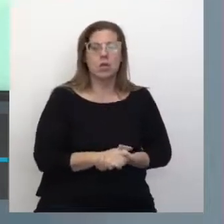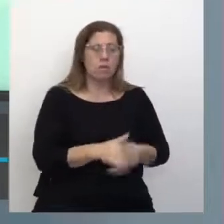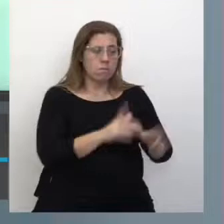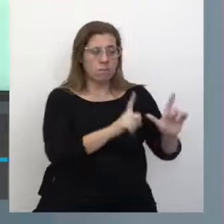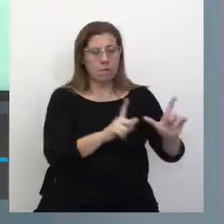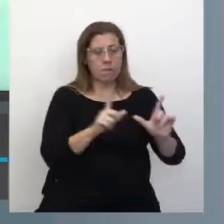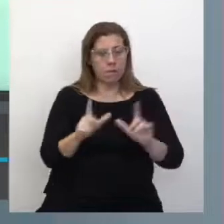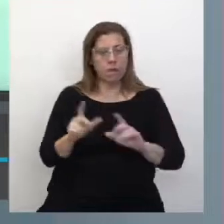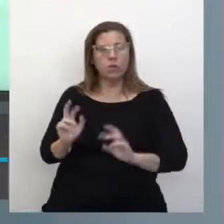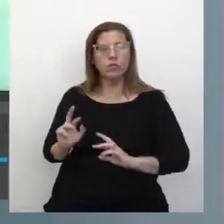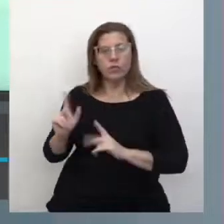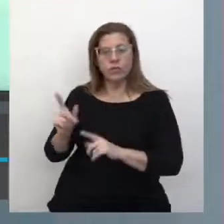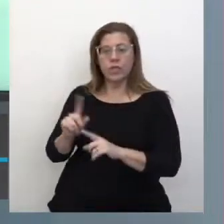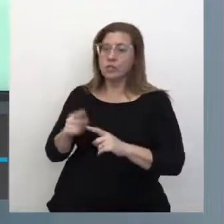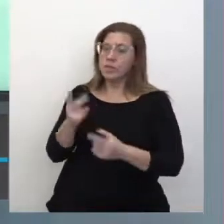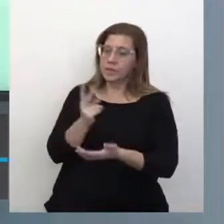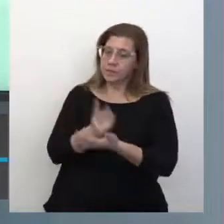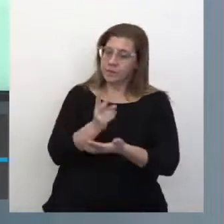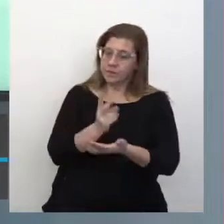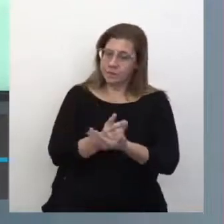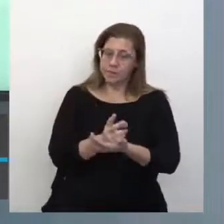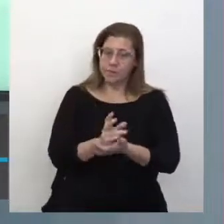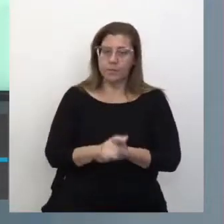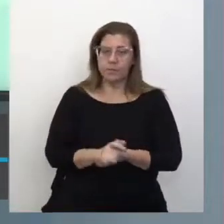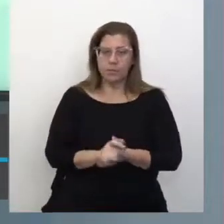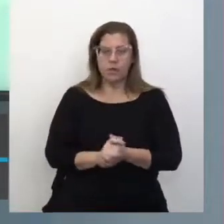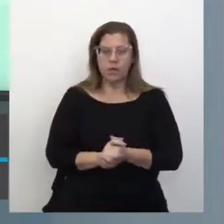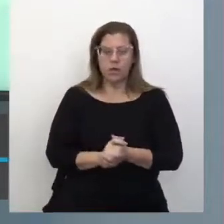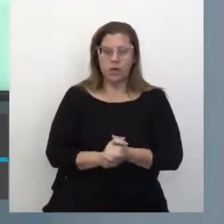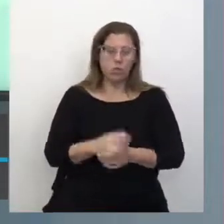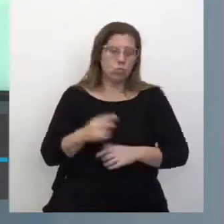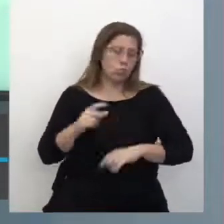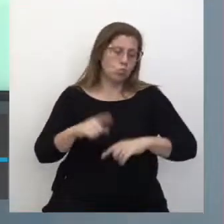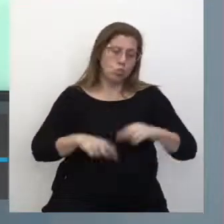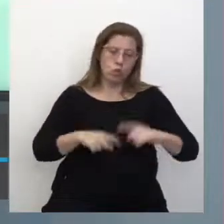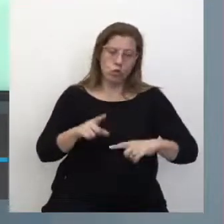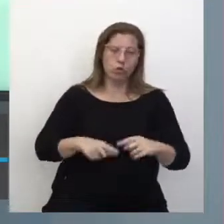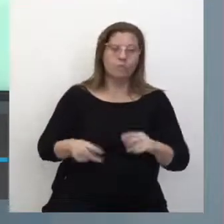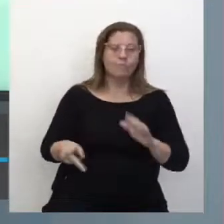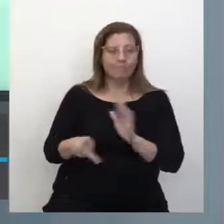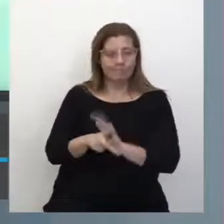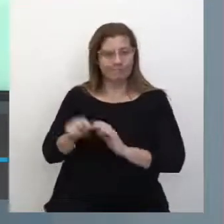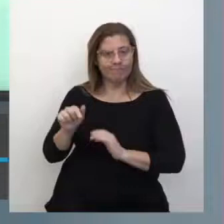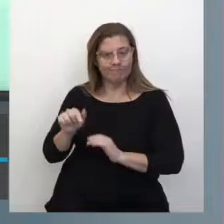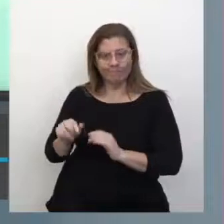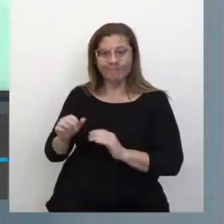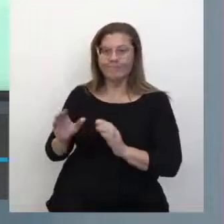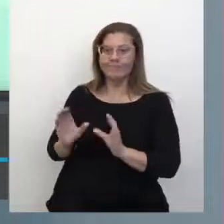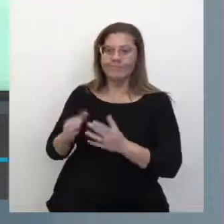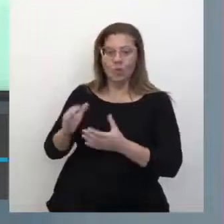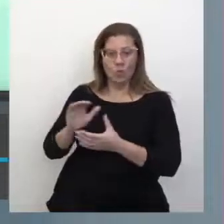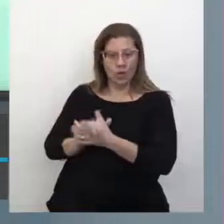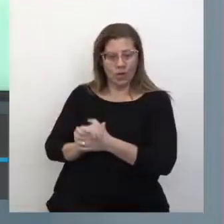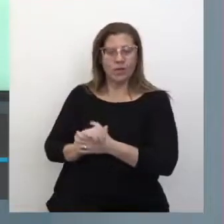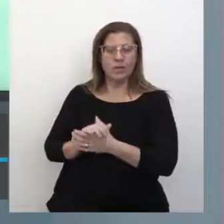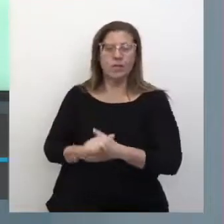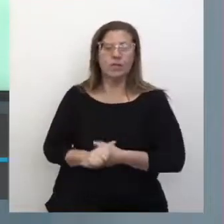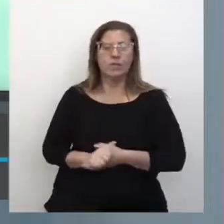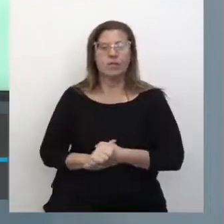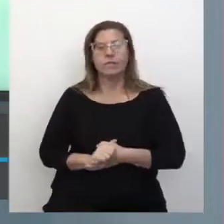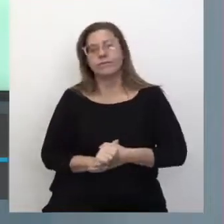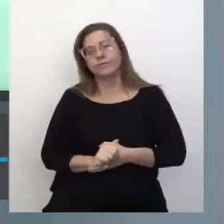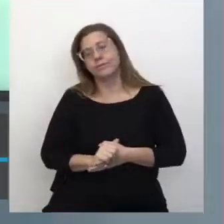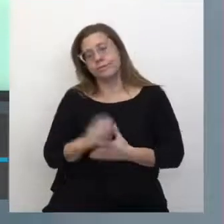exposições diferentes, mas sempre com peças do acervo deste casal, que era um acervo muito grande, que doou ao